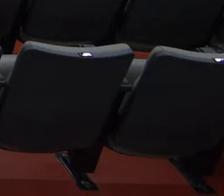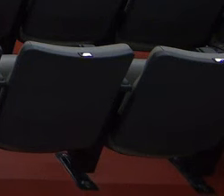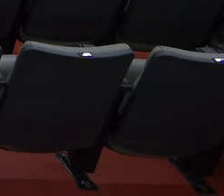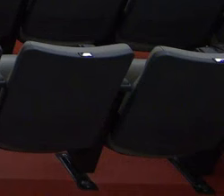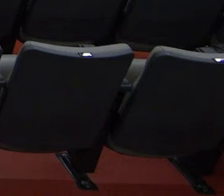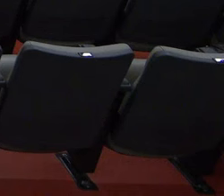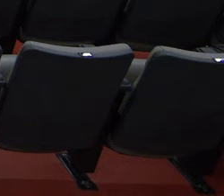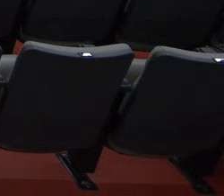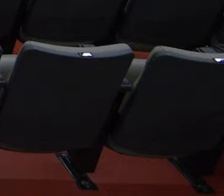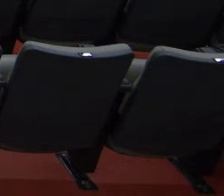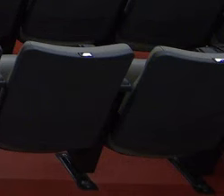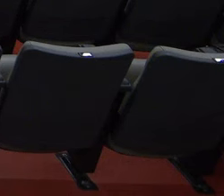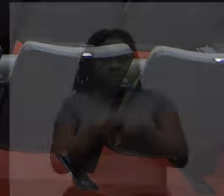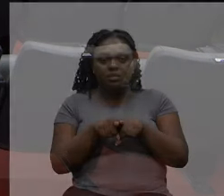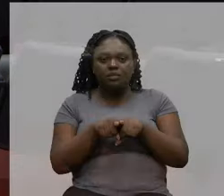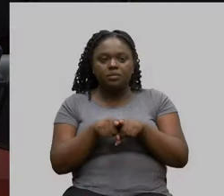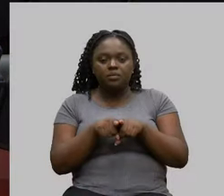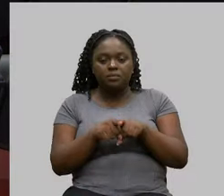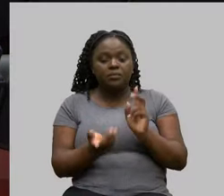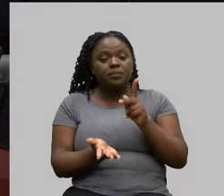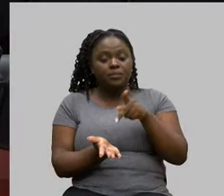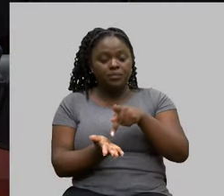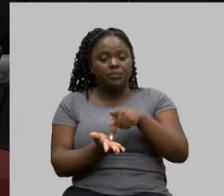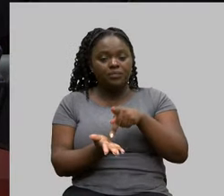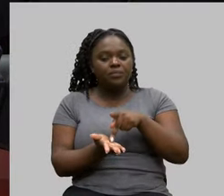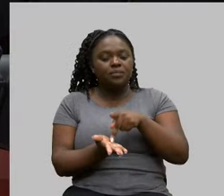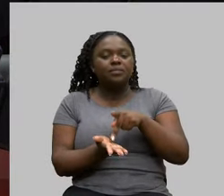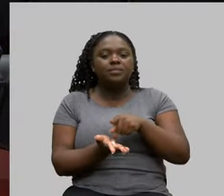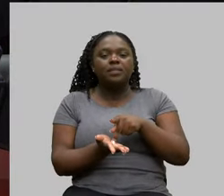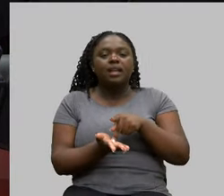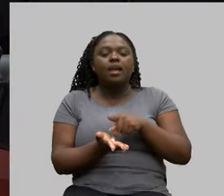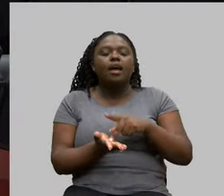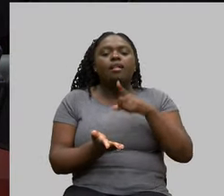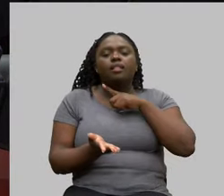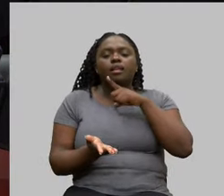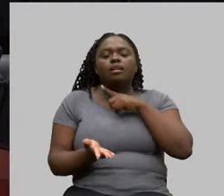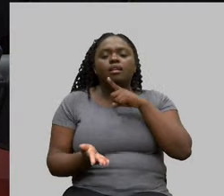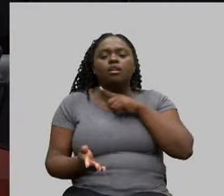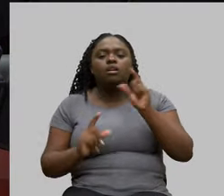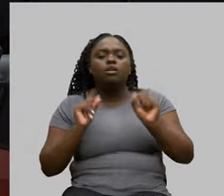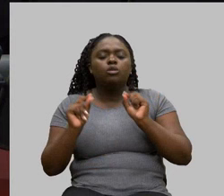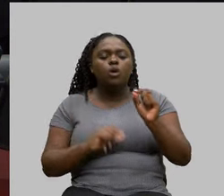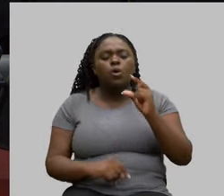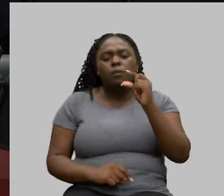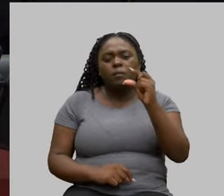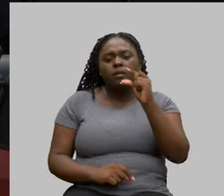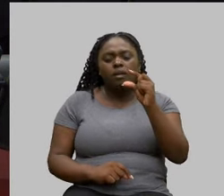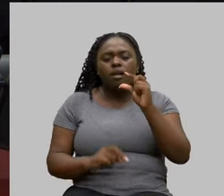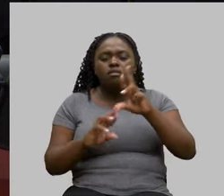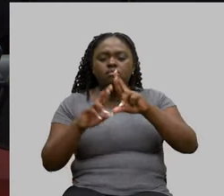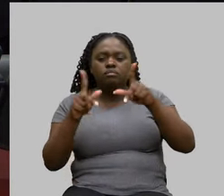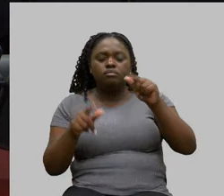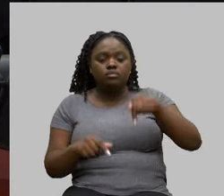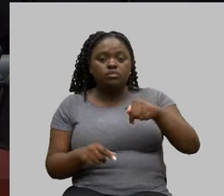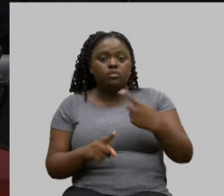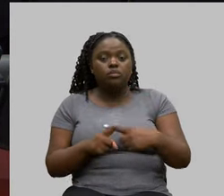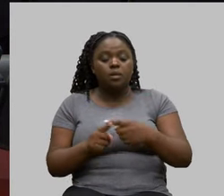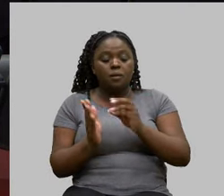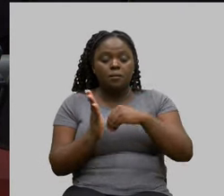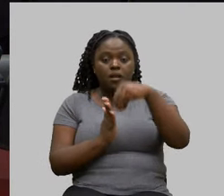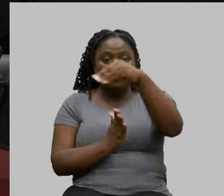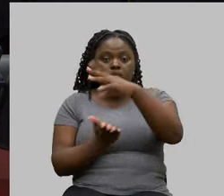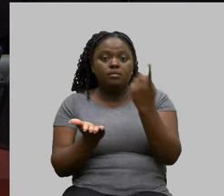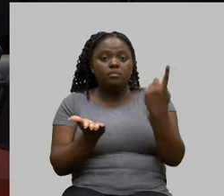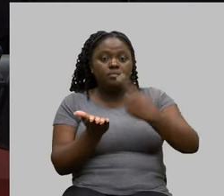também eh na verdade deu uma pequena diferença aqui porque na minha agenda tava marcado para